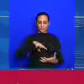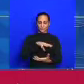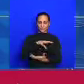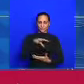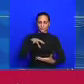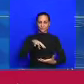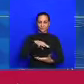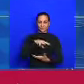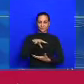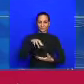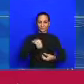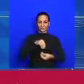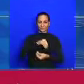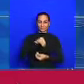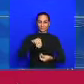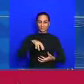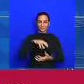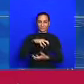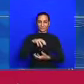Globo girando.